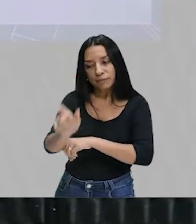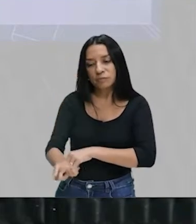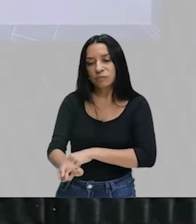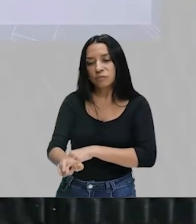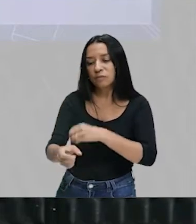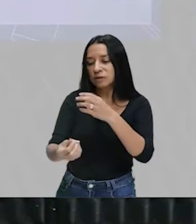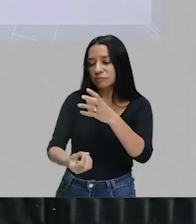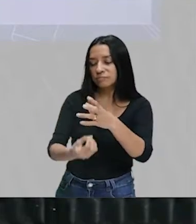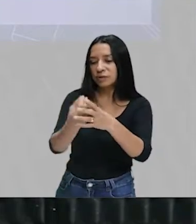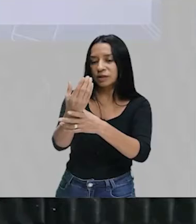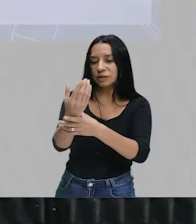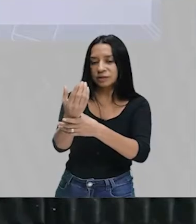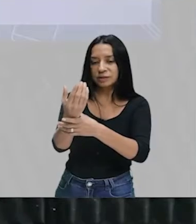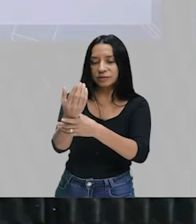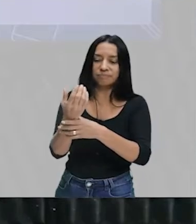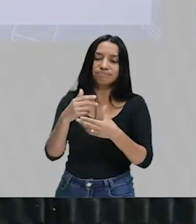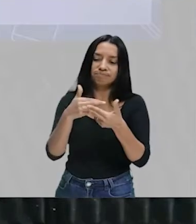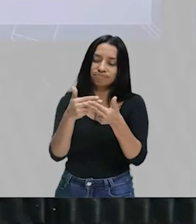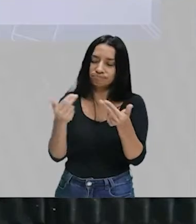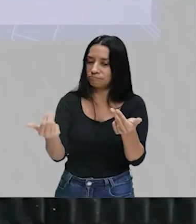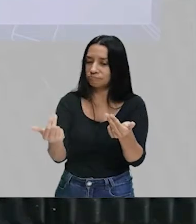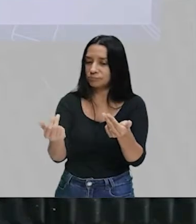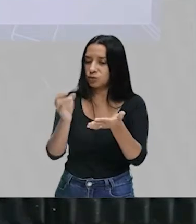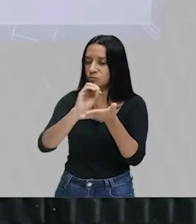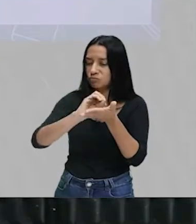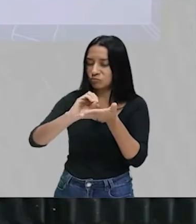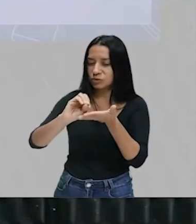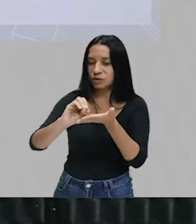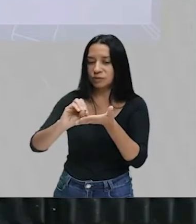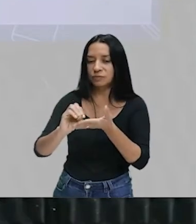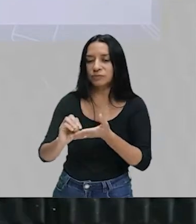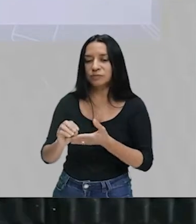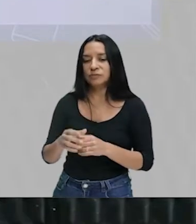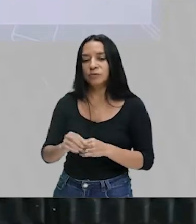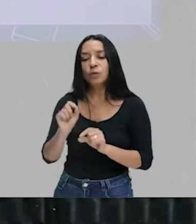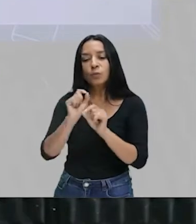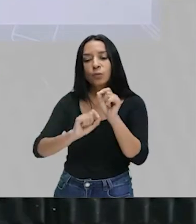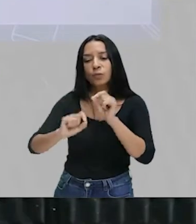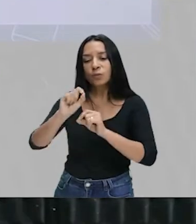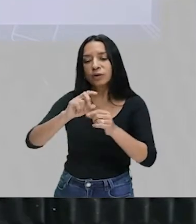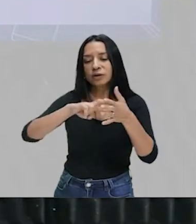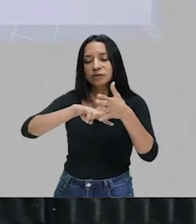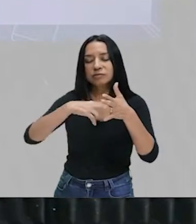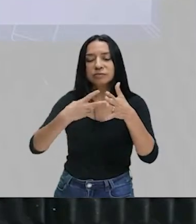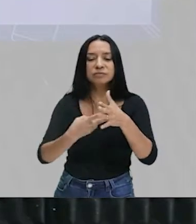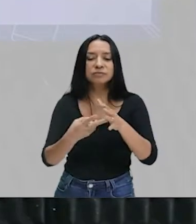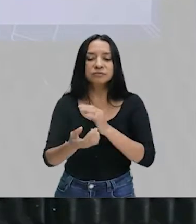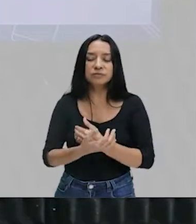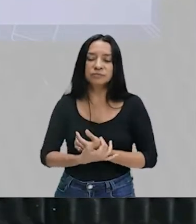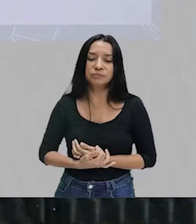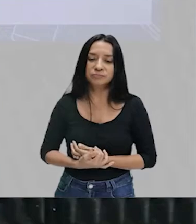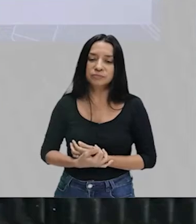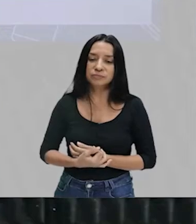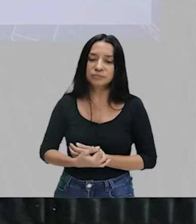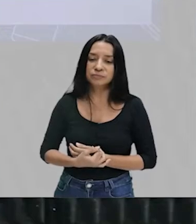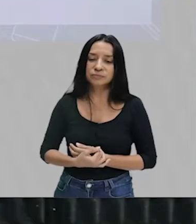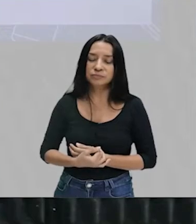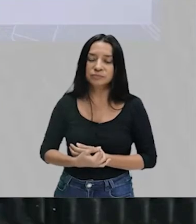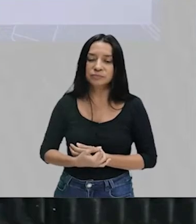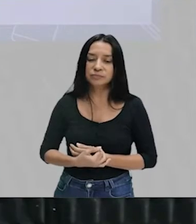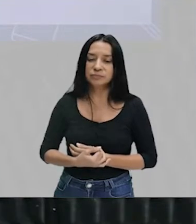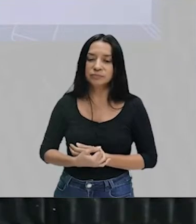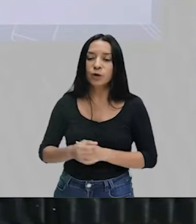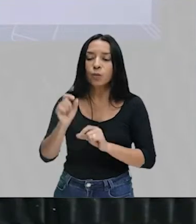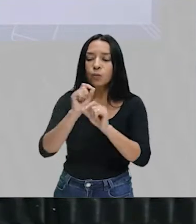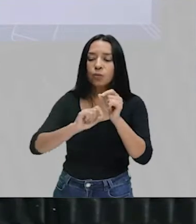do zero quase que do zero esse diy Uai ou de y o que